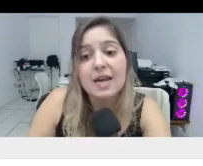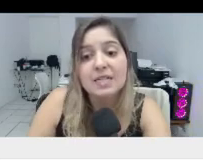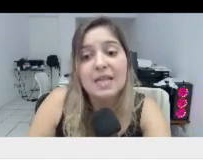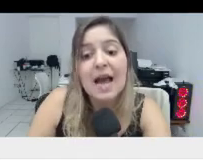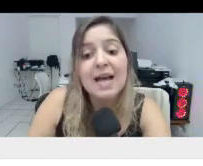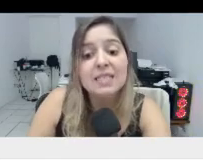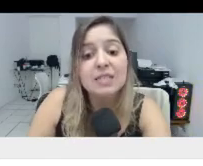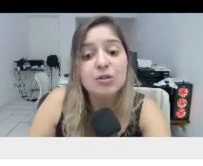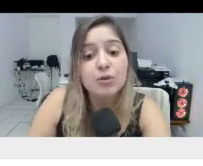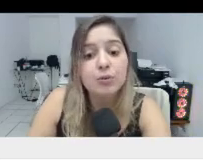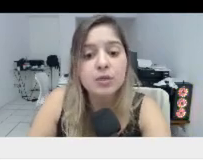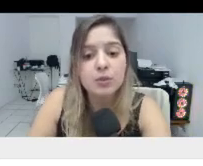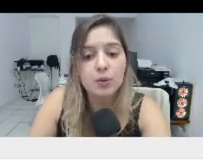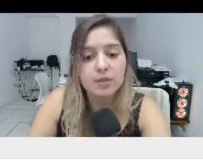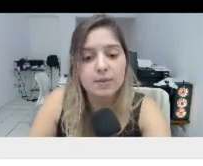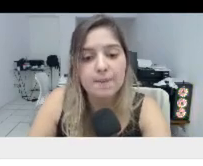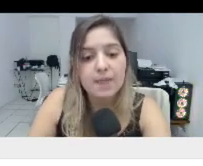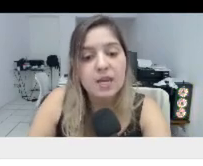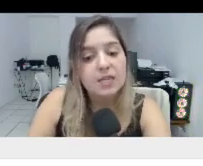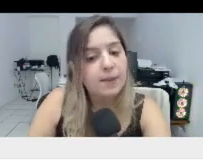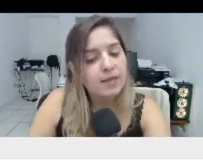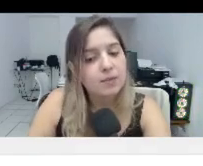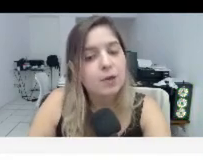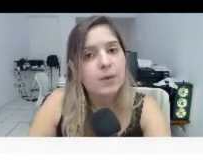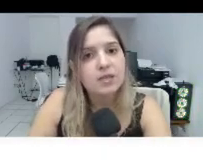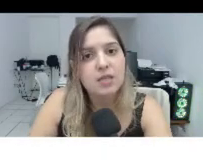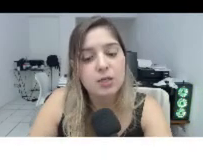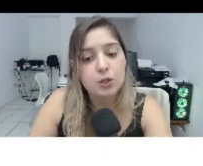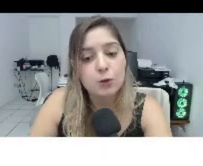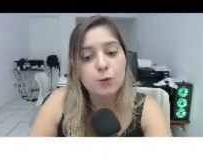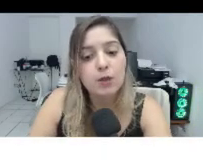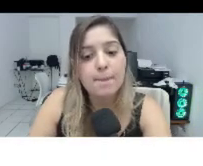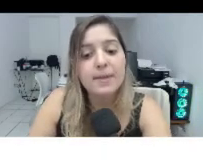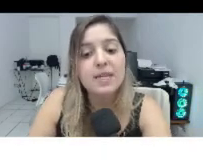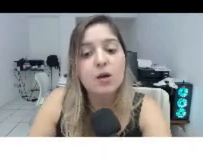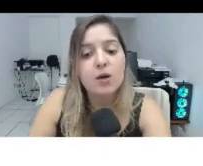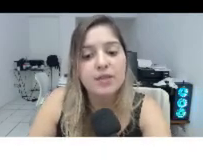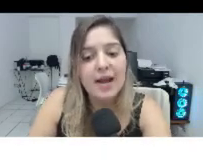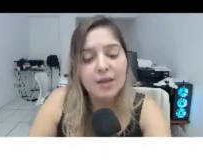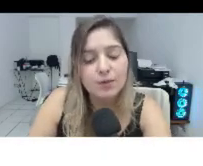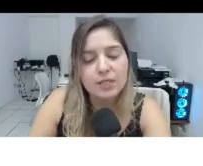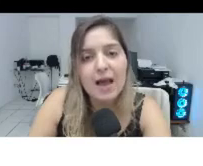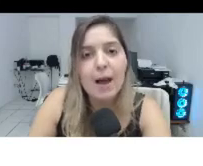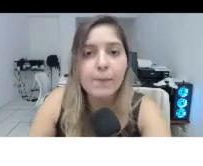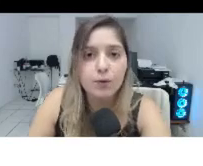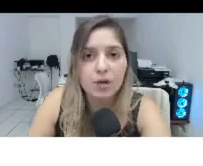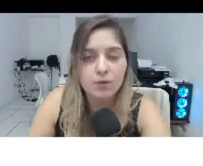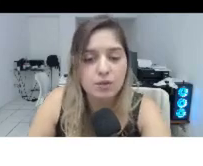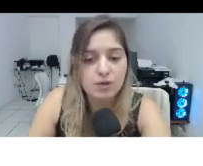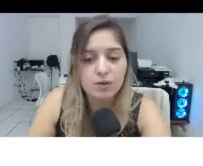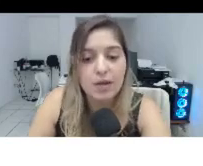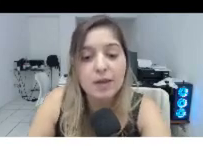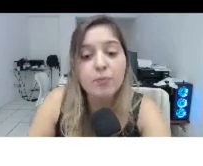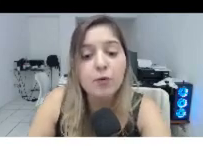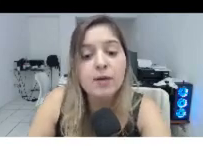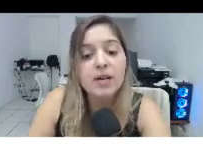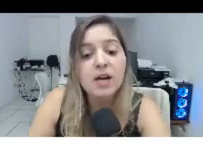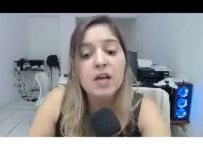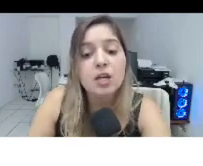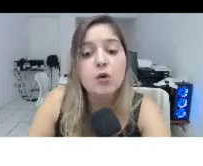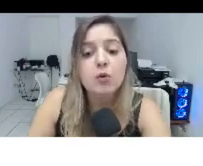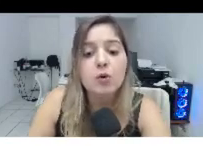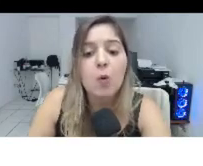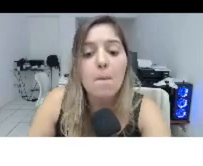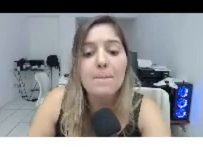dos ataques às instituições. Também temos que o presidente Lula mira cotados à Procuradoria-Geral da